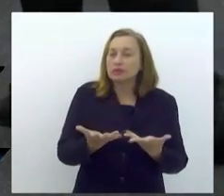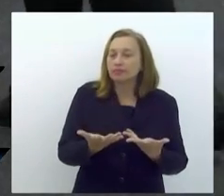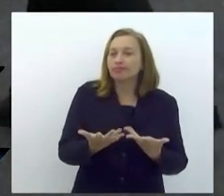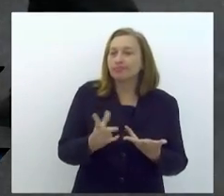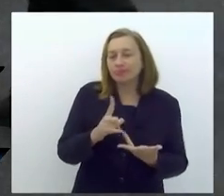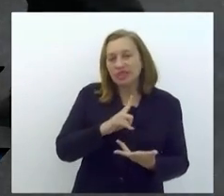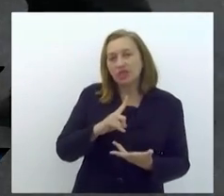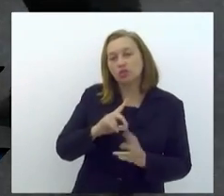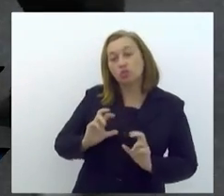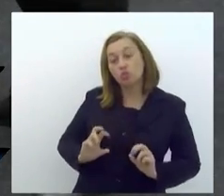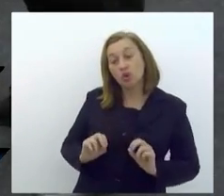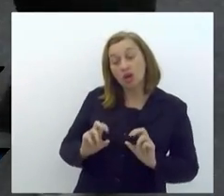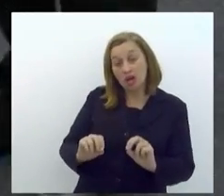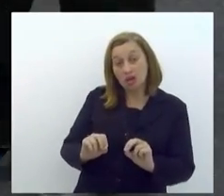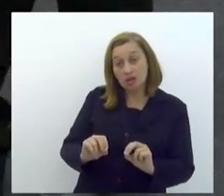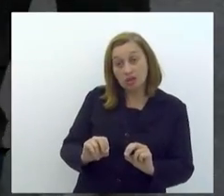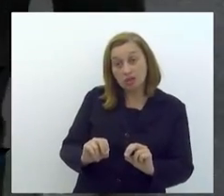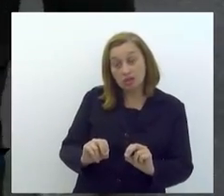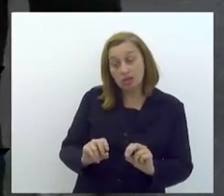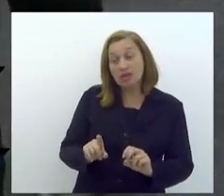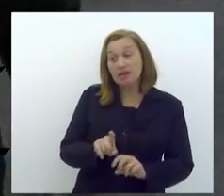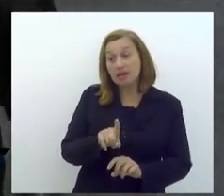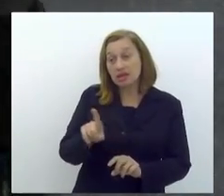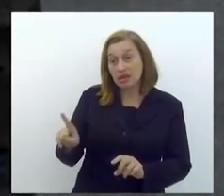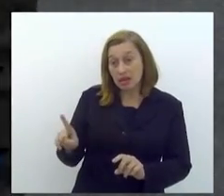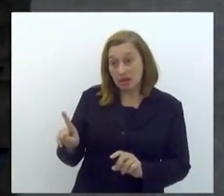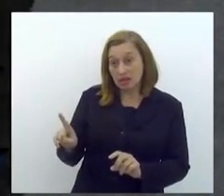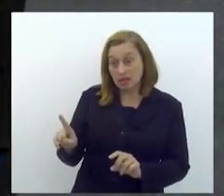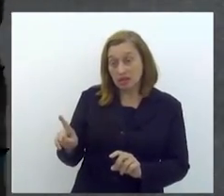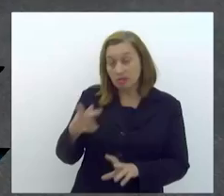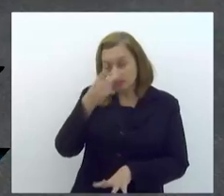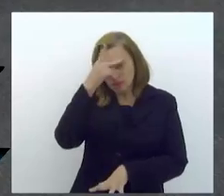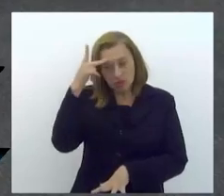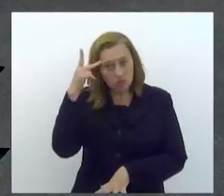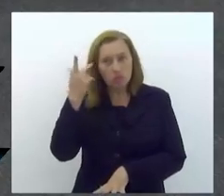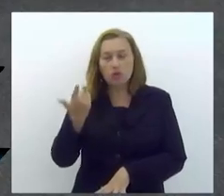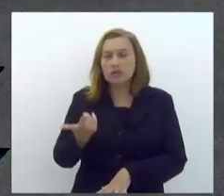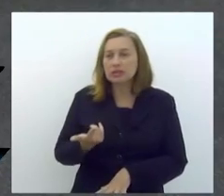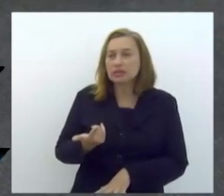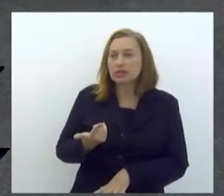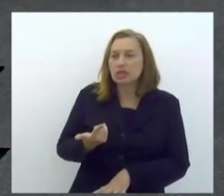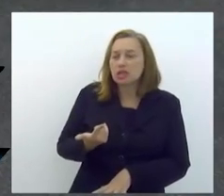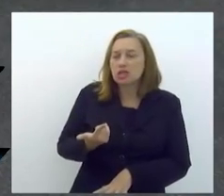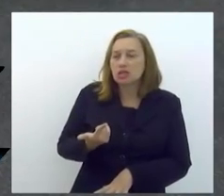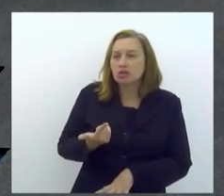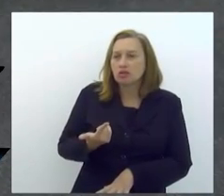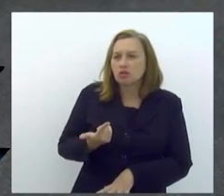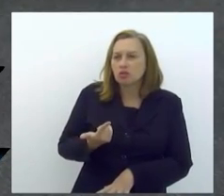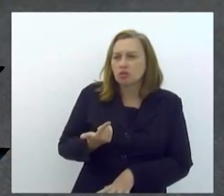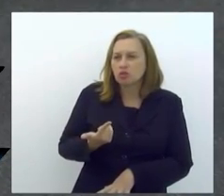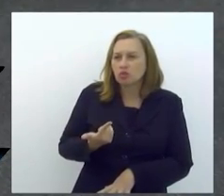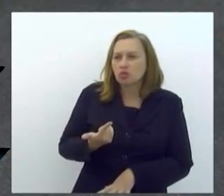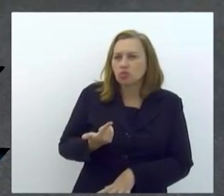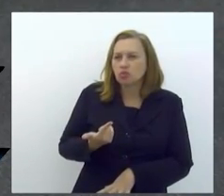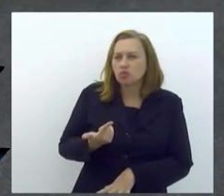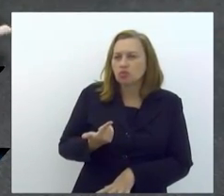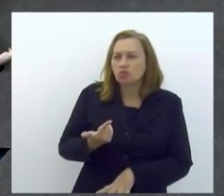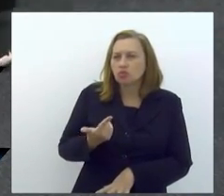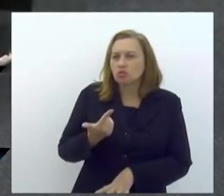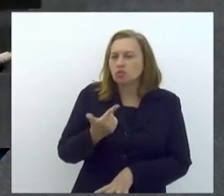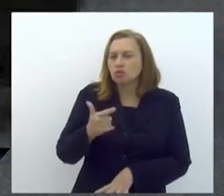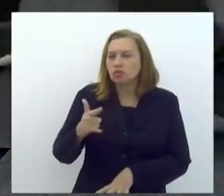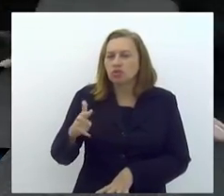é que não esses pacientes né eles não têm ali Uma Sentença de Morte